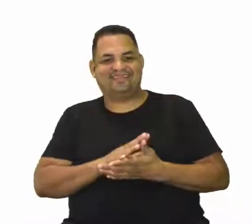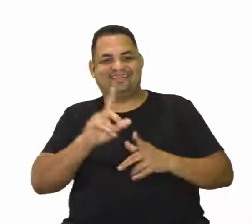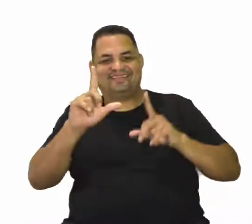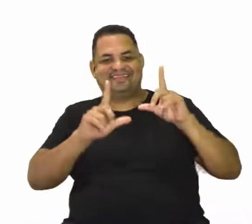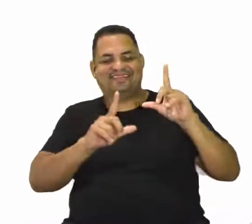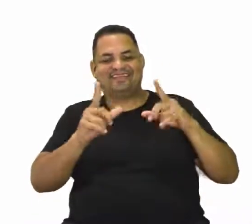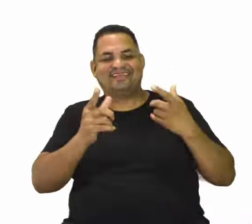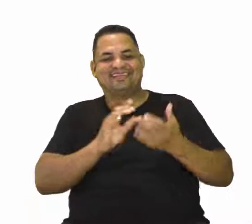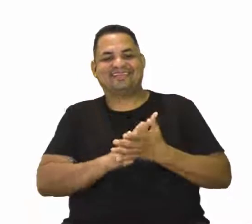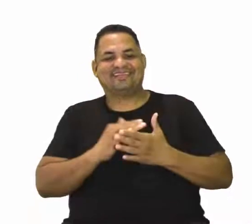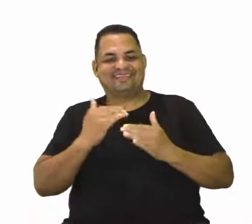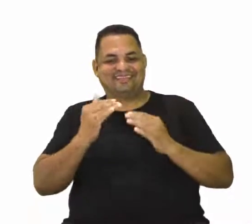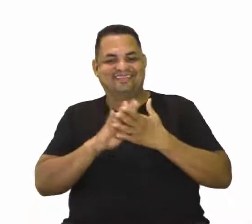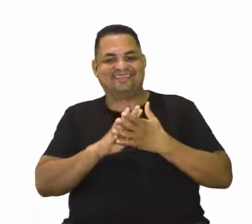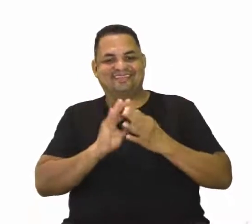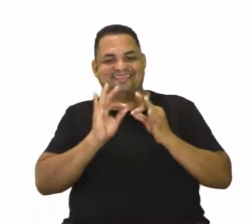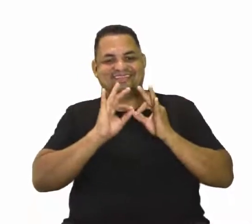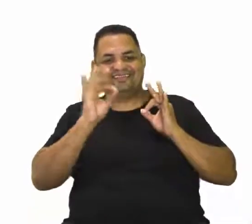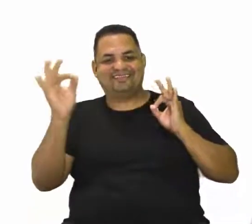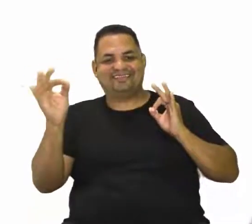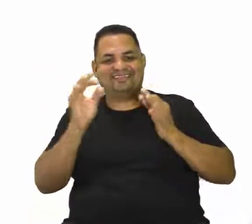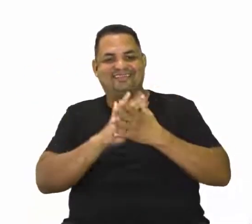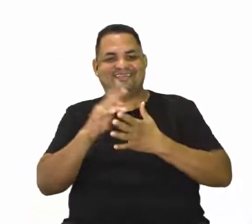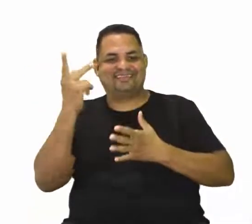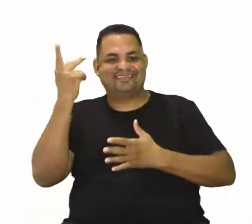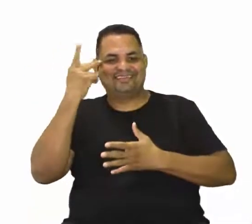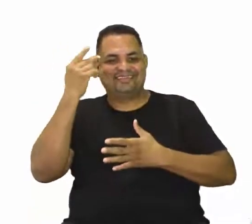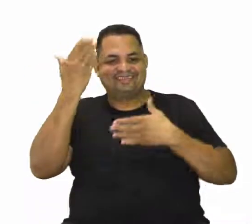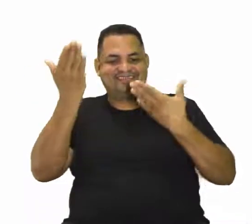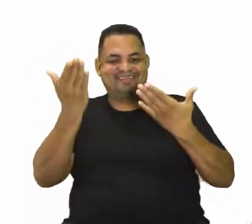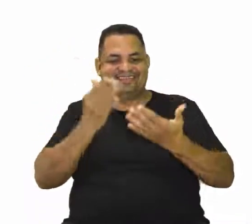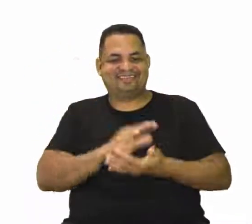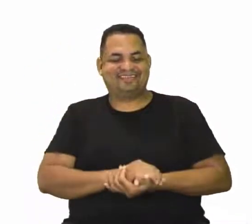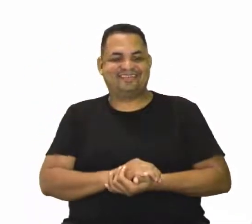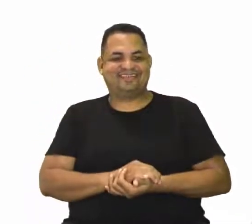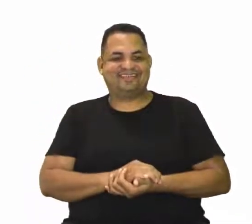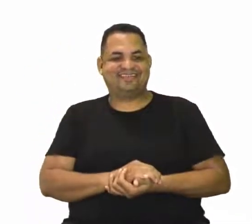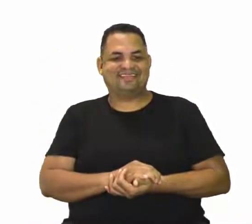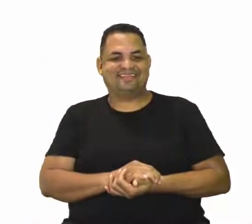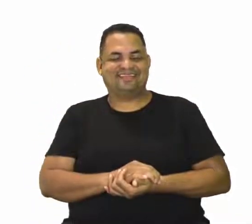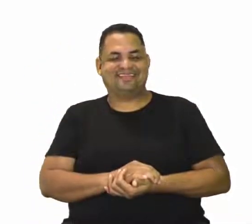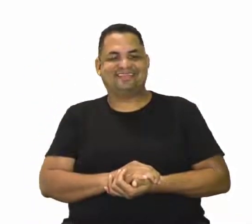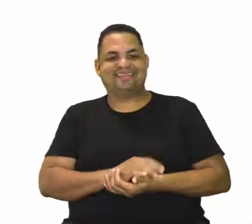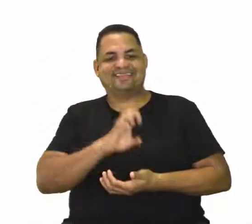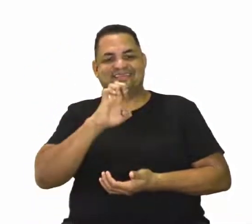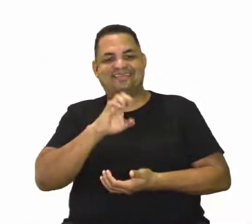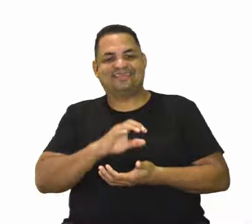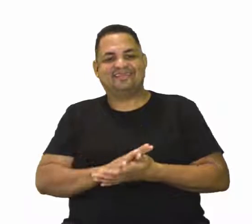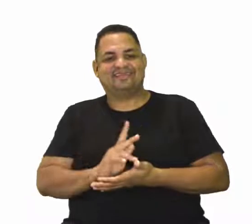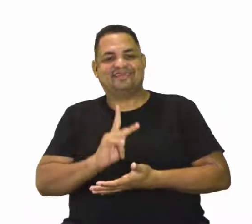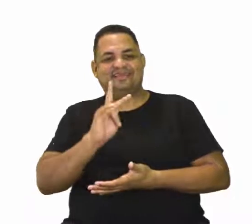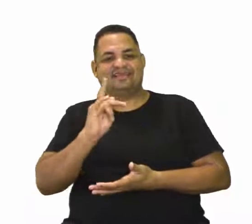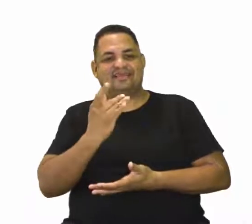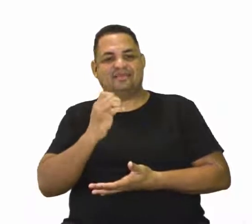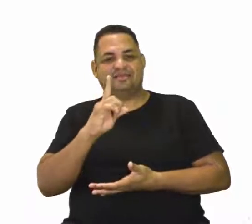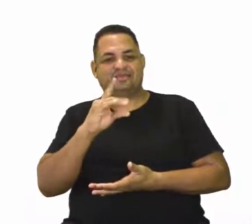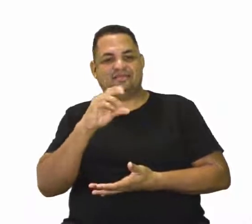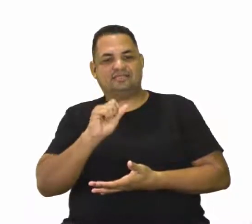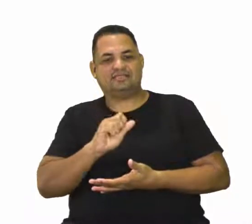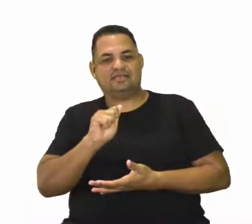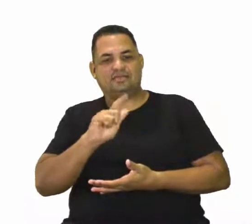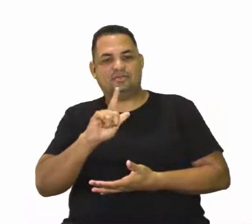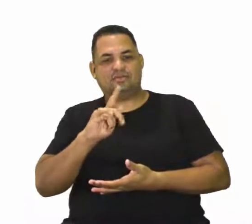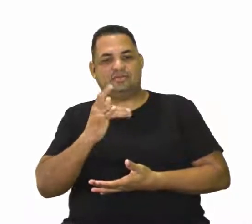televisão daqui para São Paulo começa no horário lá chegar outro né letra khalid